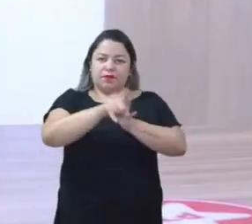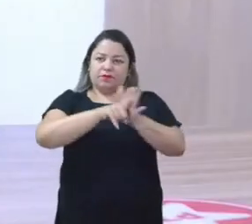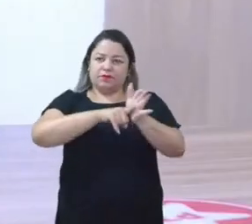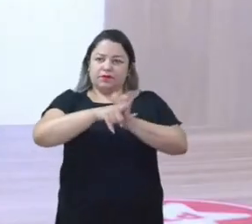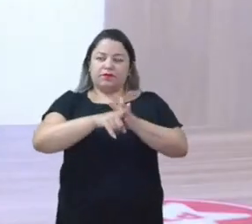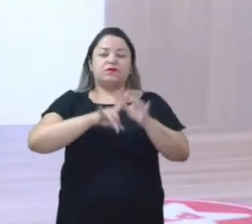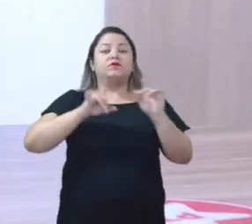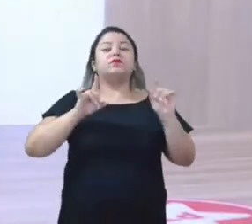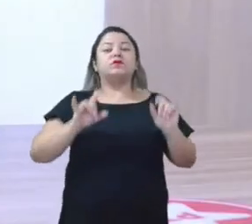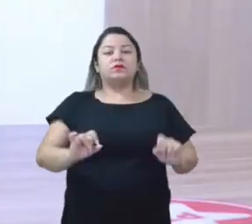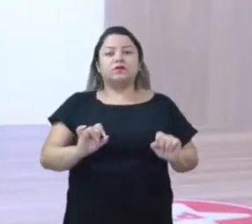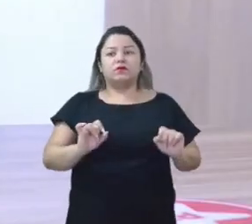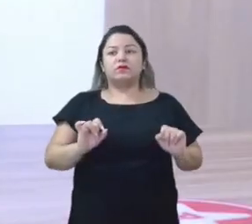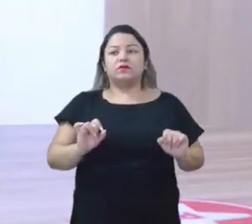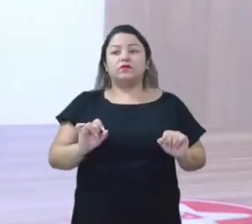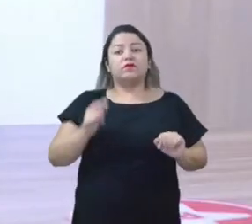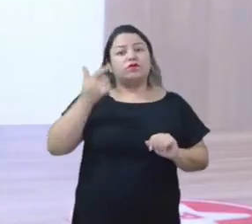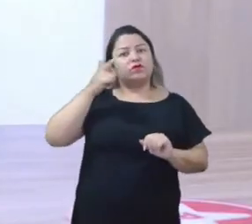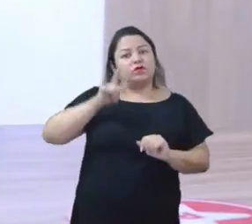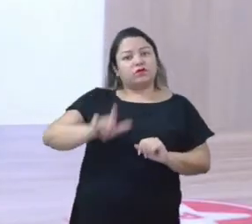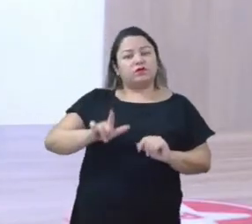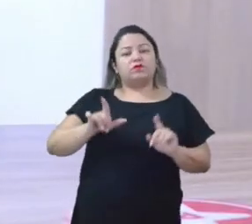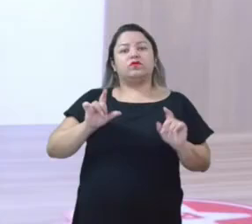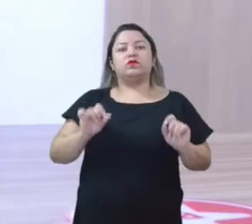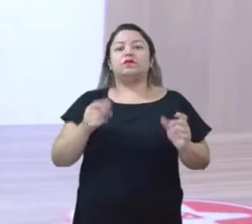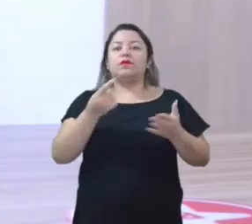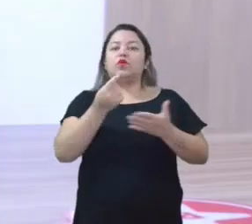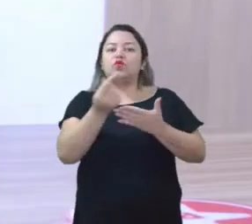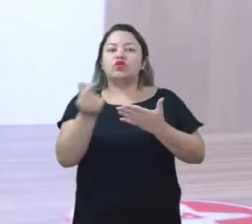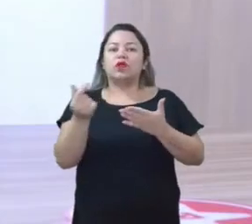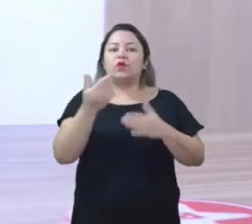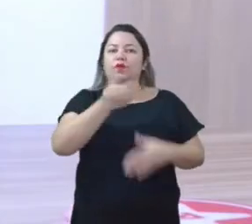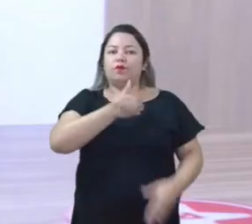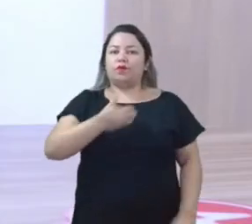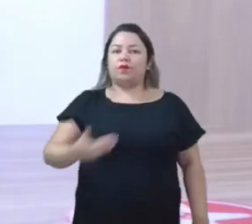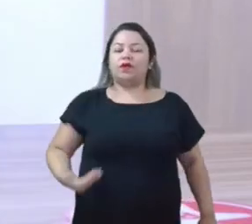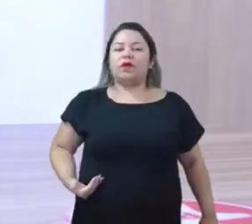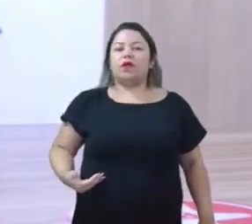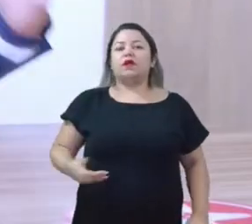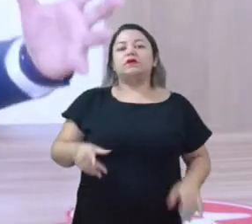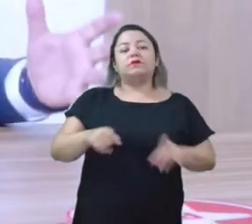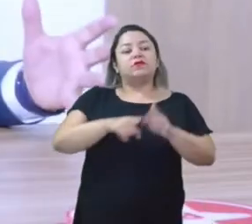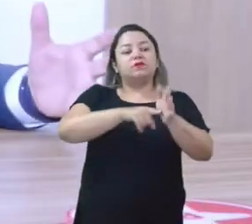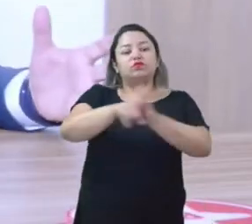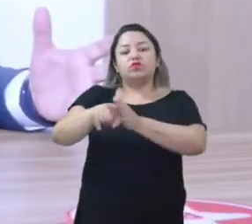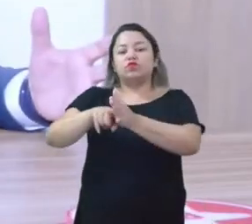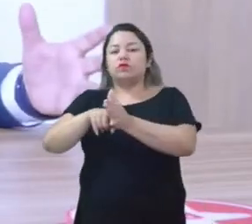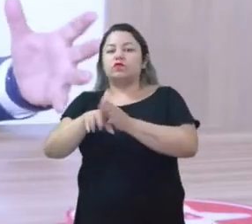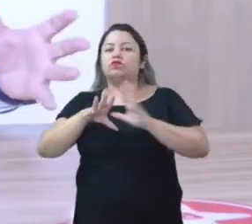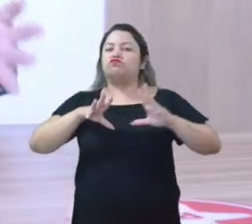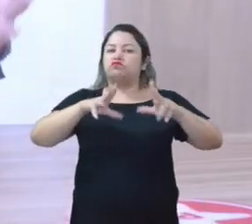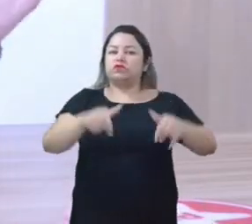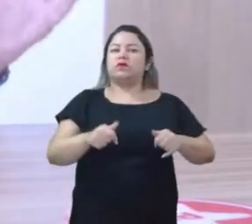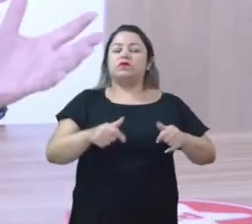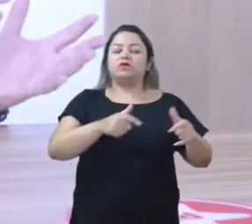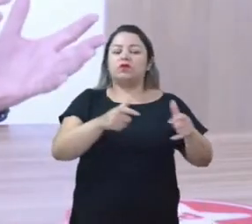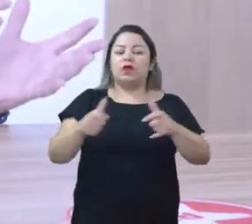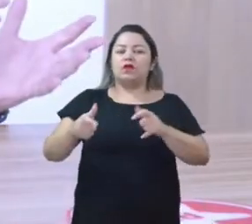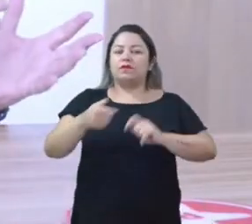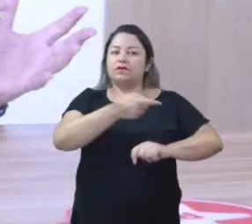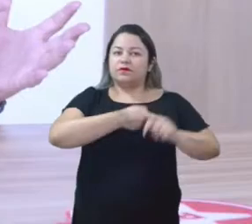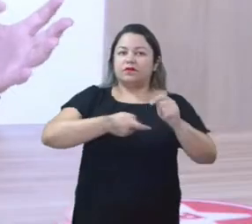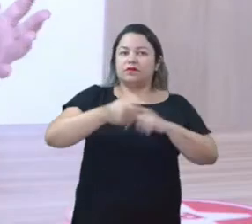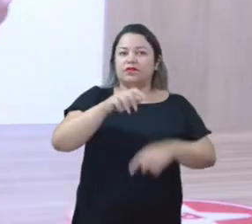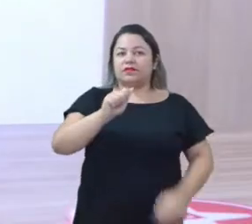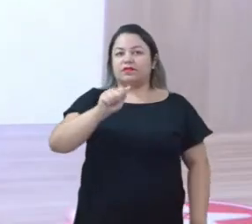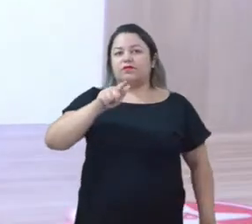pesquisas que foram garantidas com dinheiro público, pesquisas primárias, em todos os setores da economia, em especial no